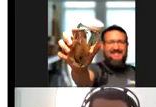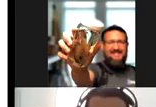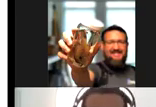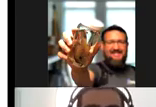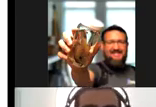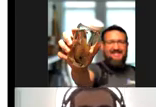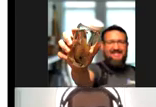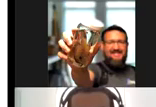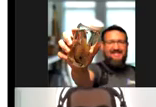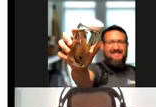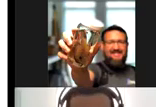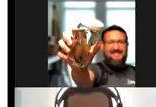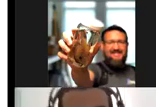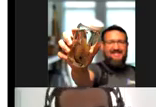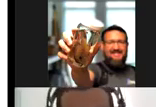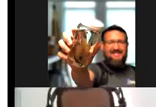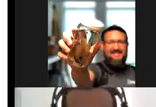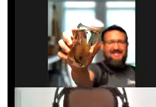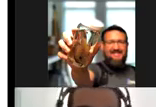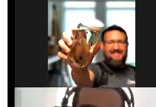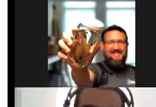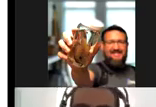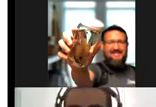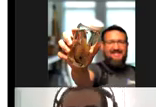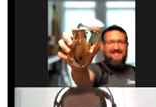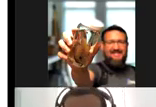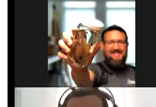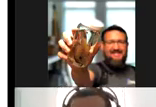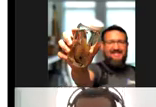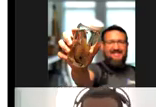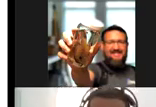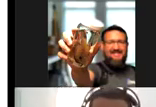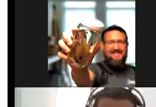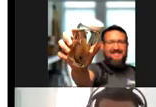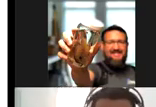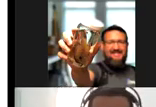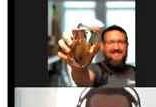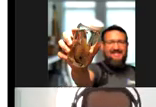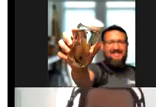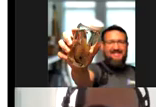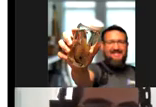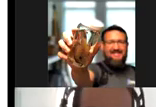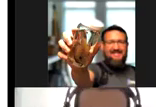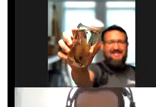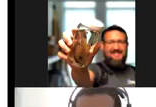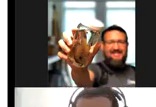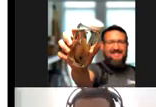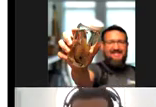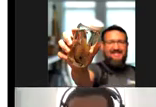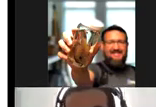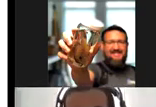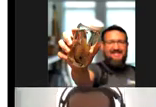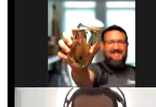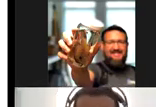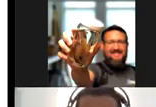tendo pressupostos. E um dos famosos que a gente tem e já está mais acostumado, né, na nossa área, são esses pressupostos em estatística, né? De distribuição normal